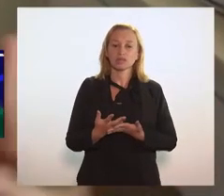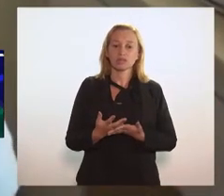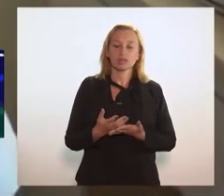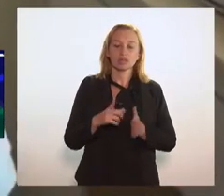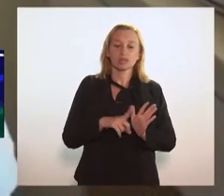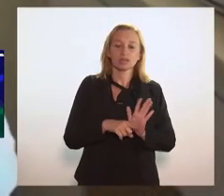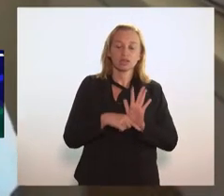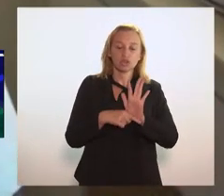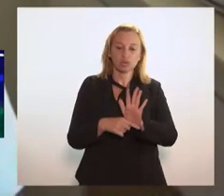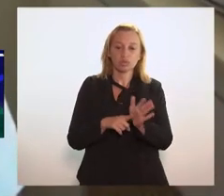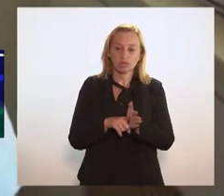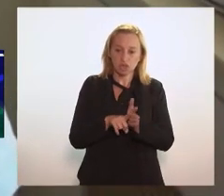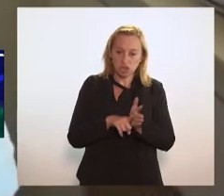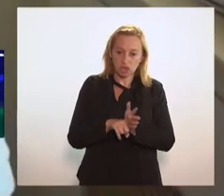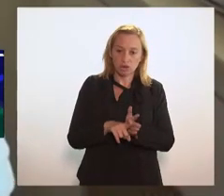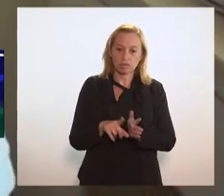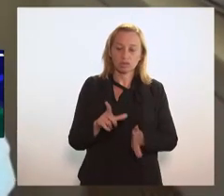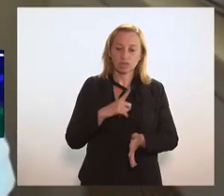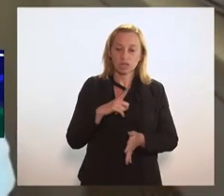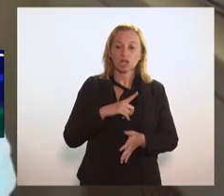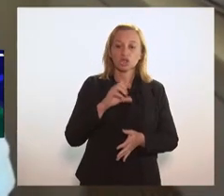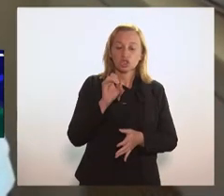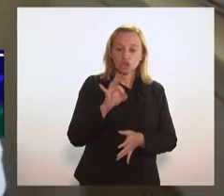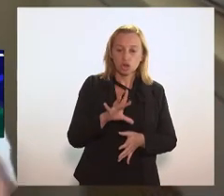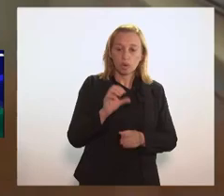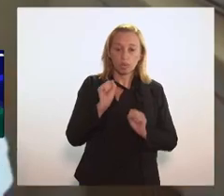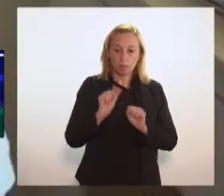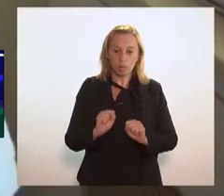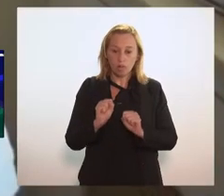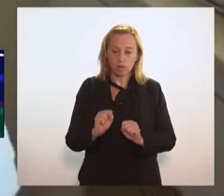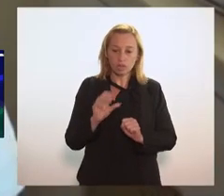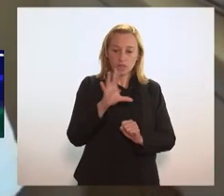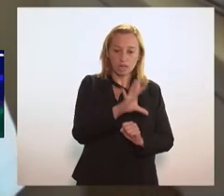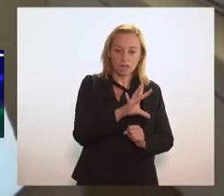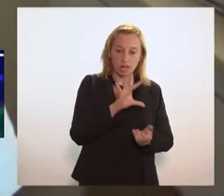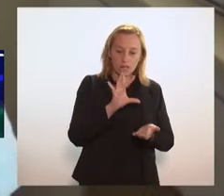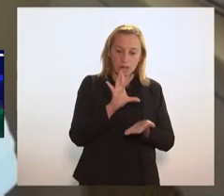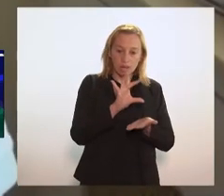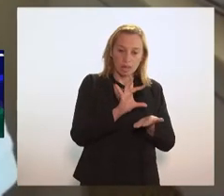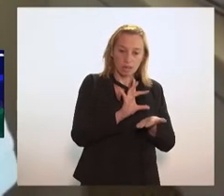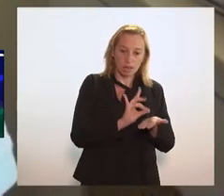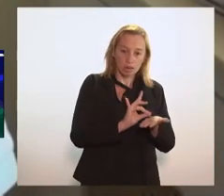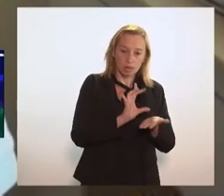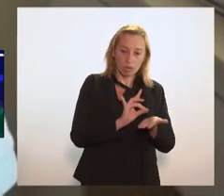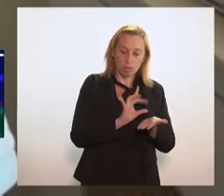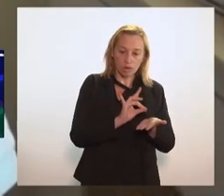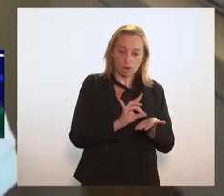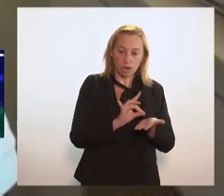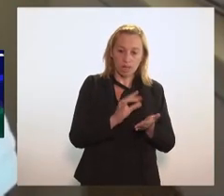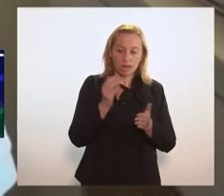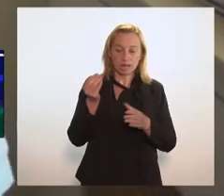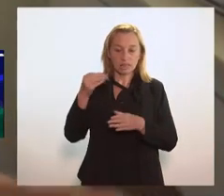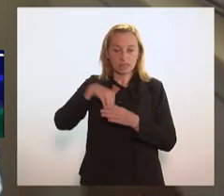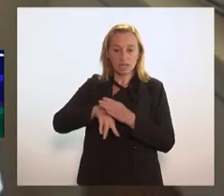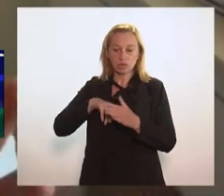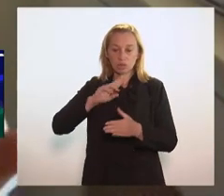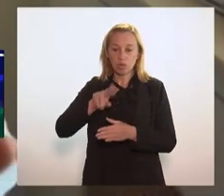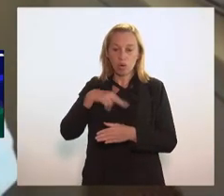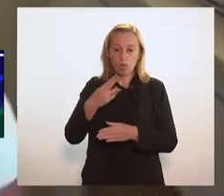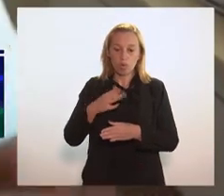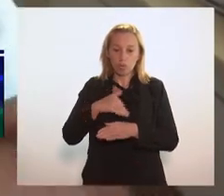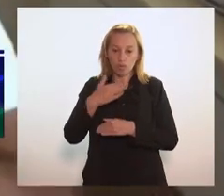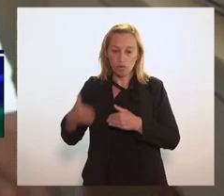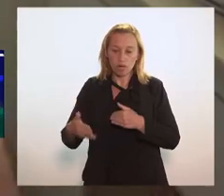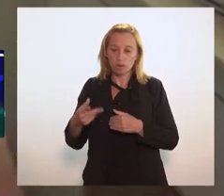recuperação fiscal que você só pode colar, ou você cola interno ou cola externo. Mas não pode ter as